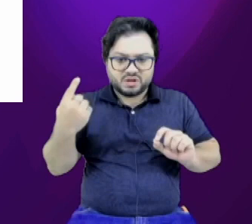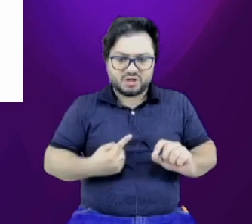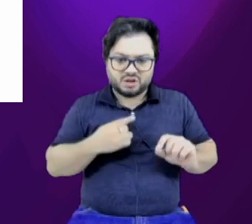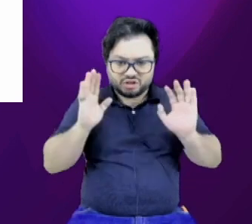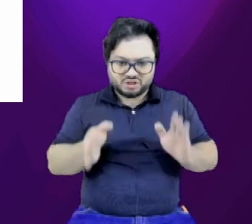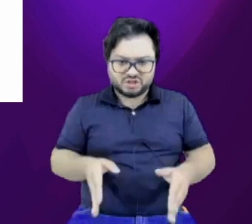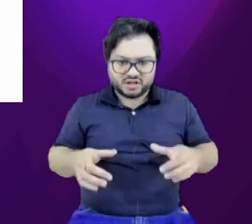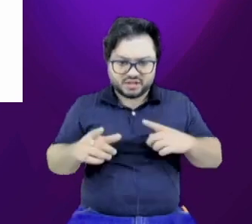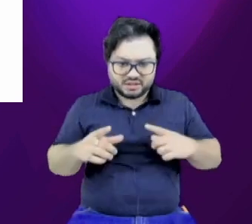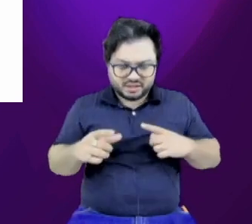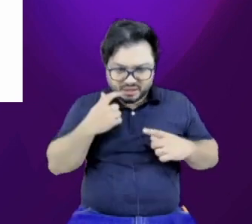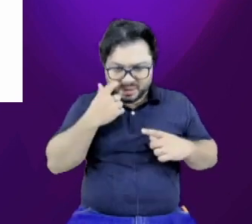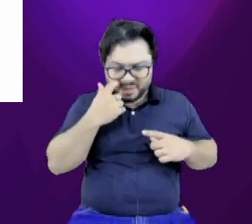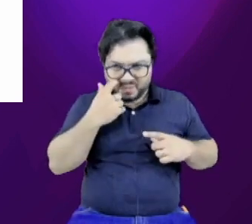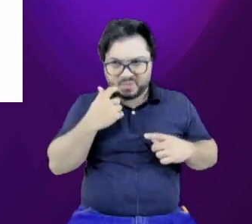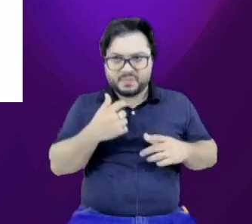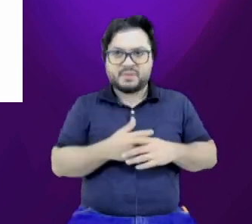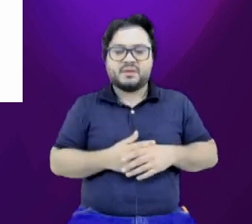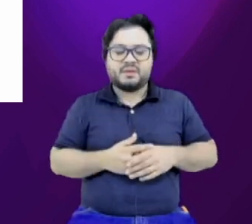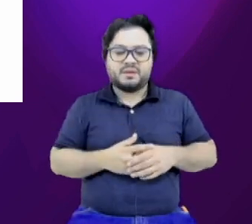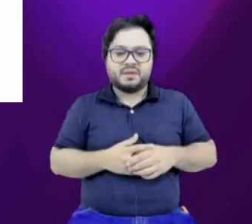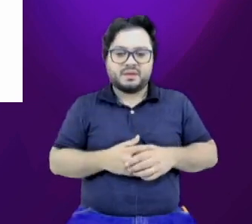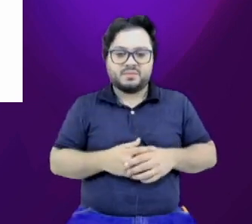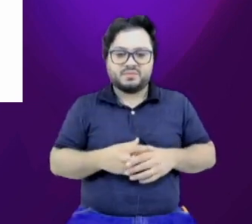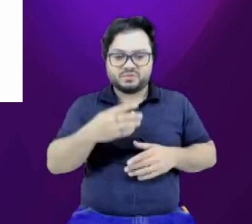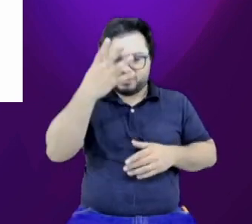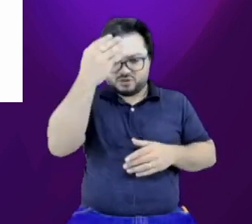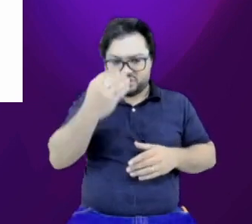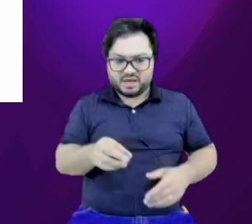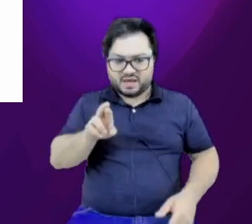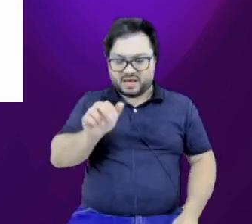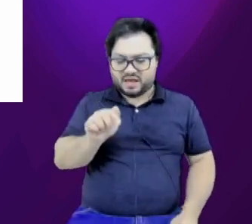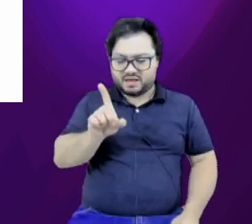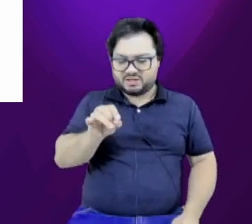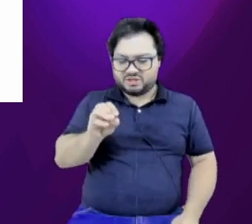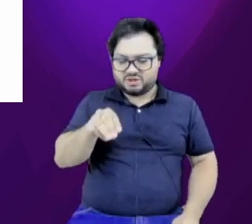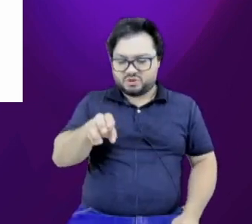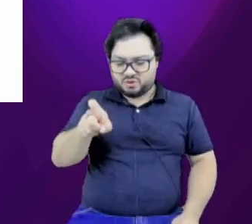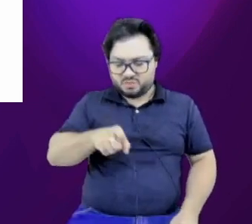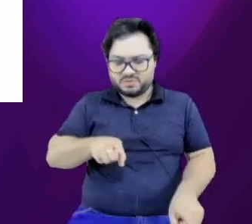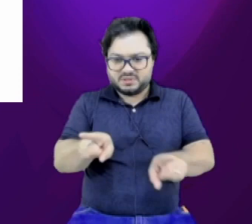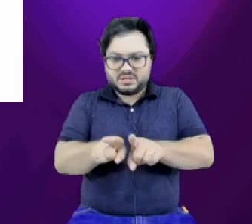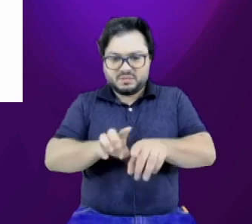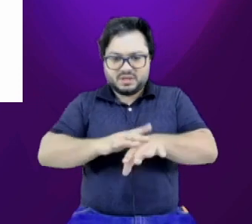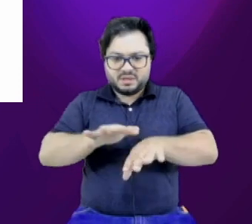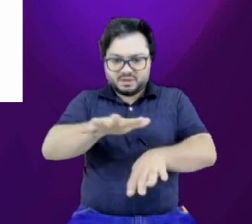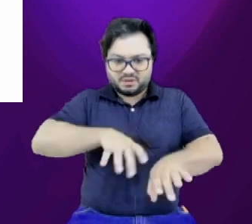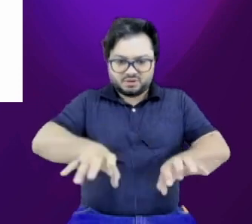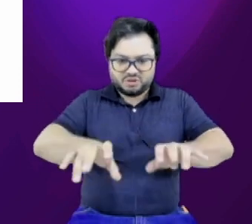temos, através da radiomics e da patologia digital com